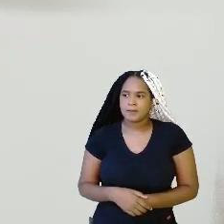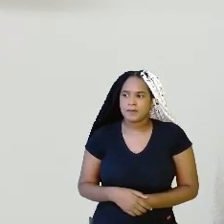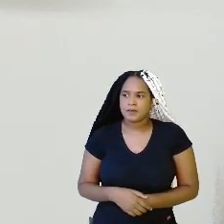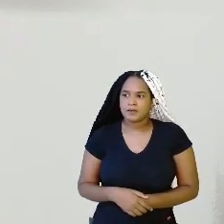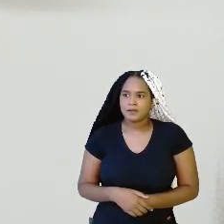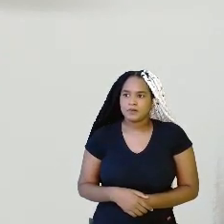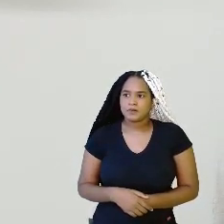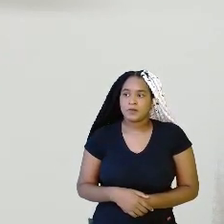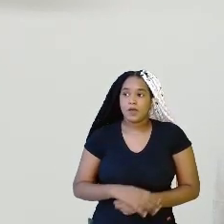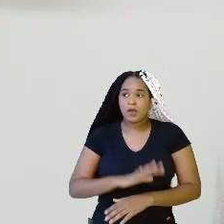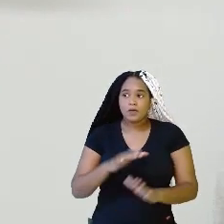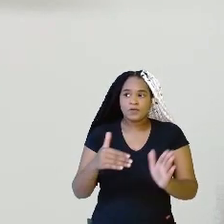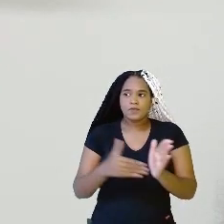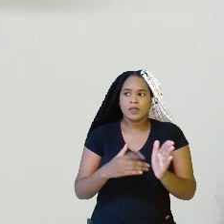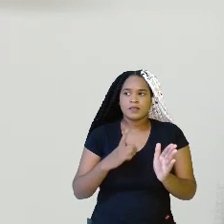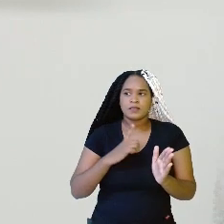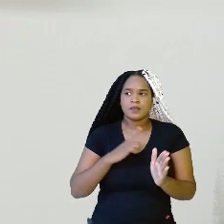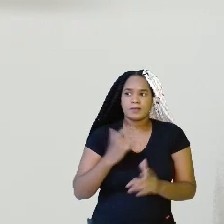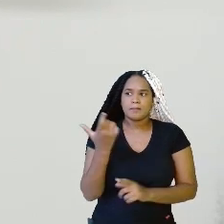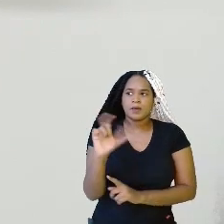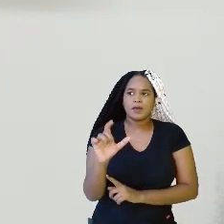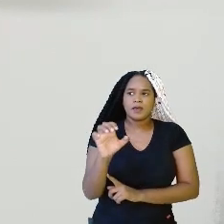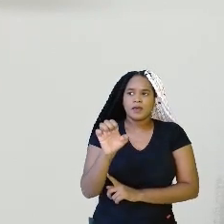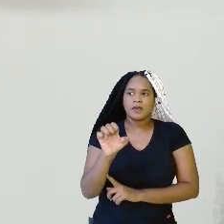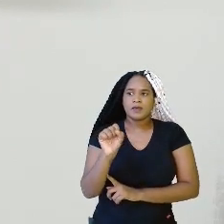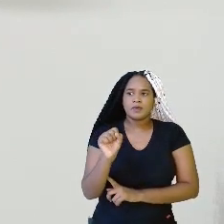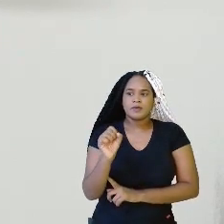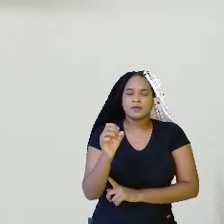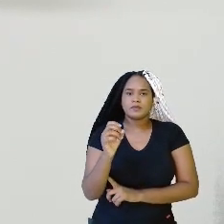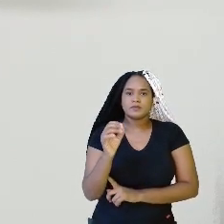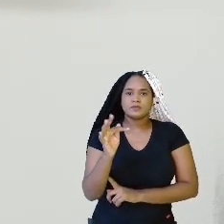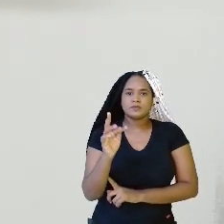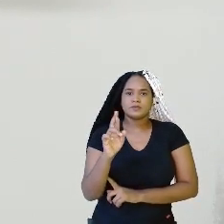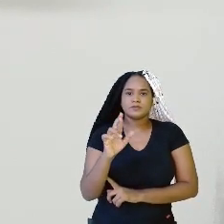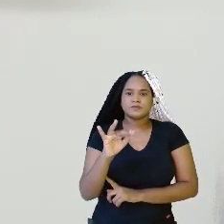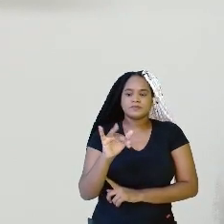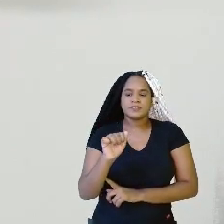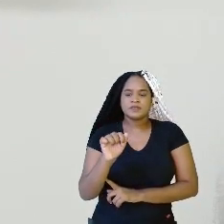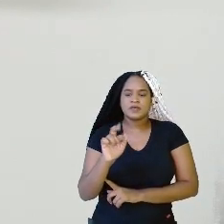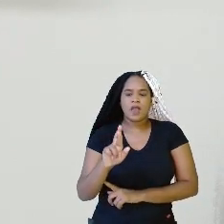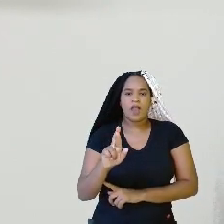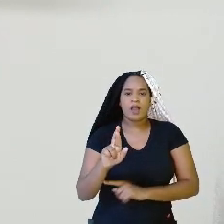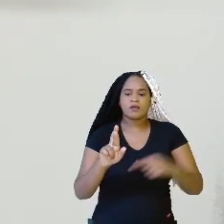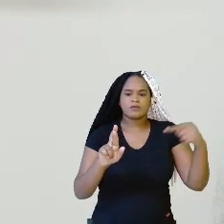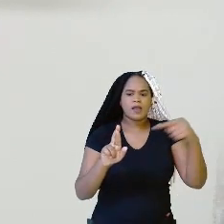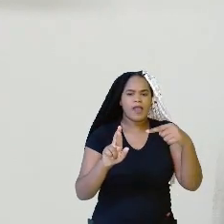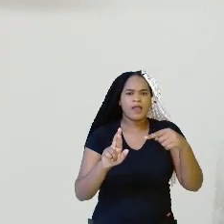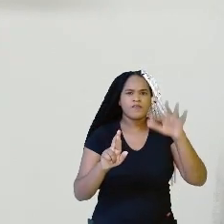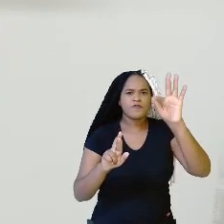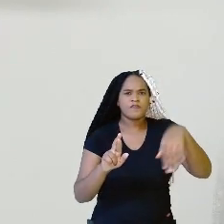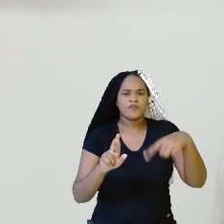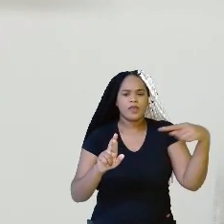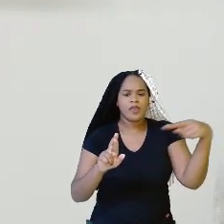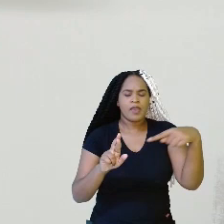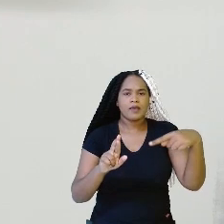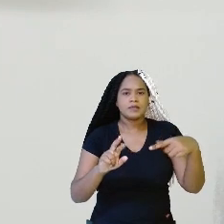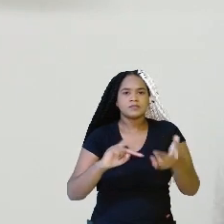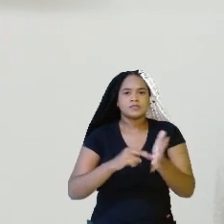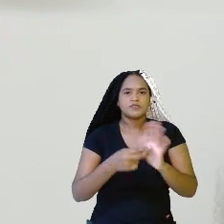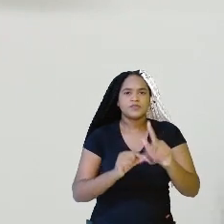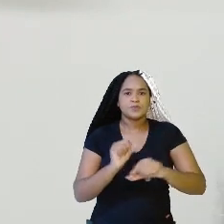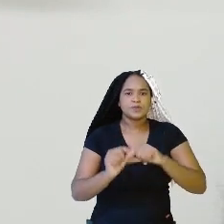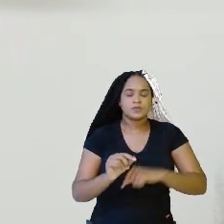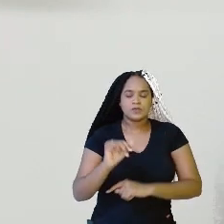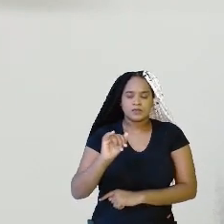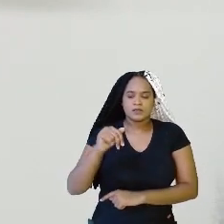palavra esfriar. O verbo esfriar está terminando em AR, está no infinitivo, ele não está conjugado, tá